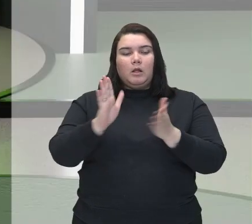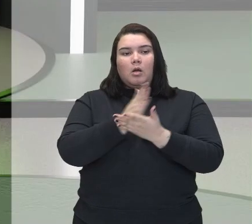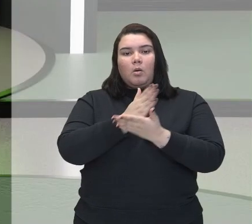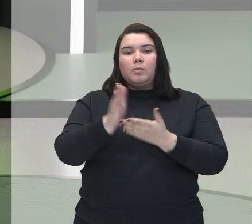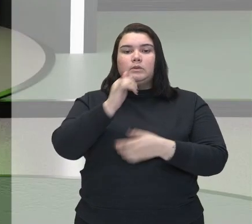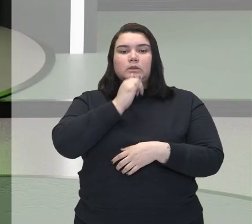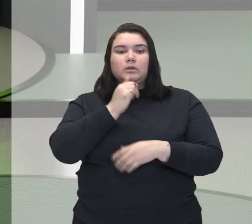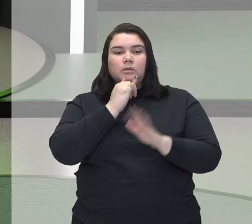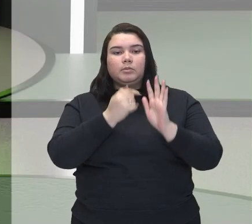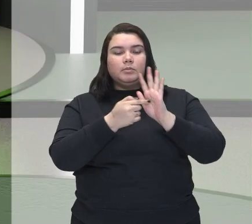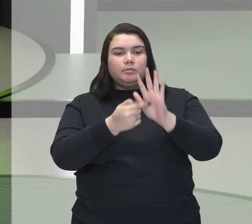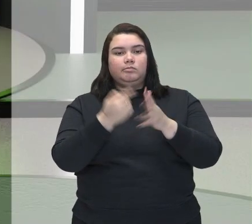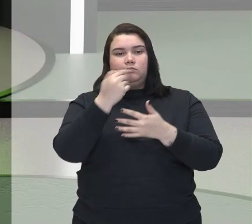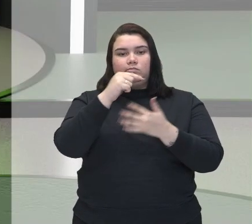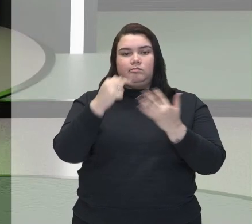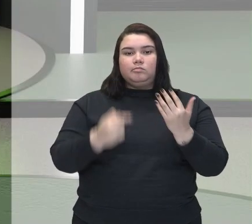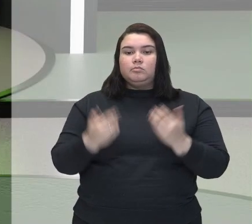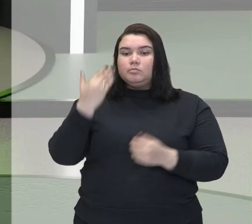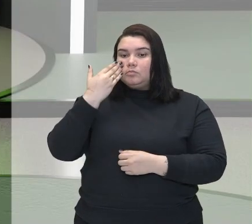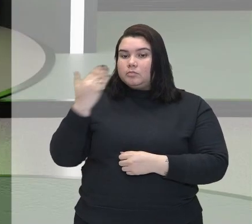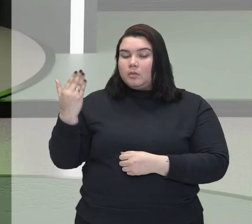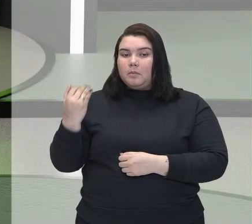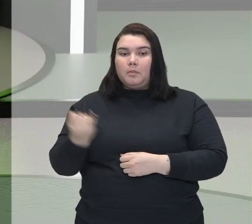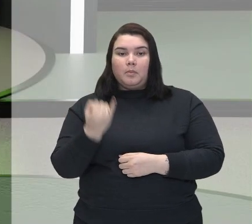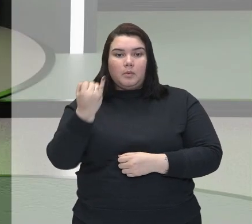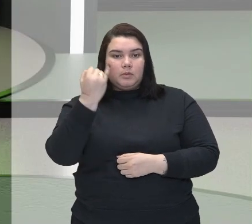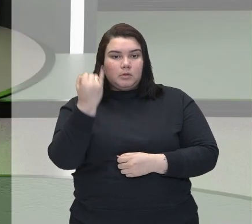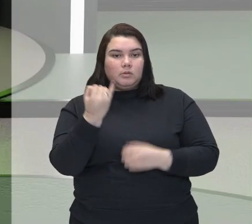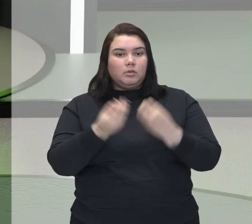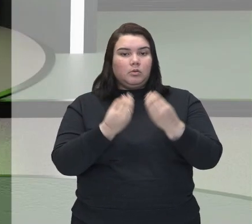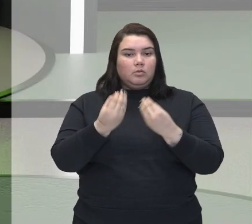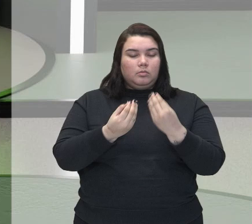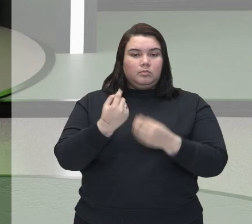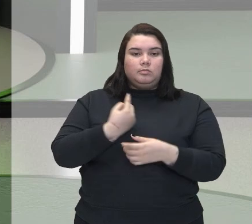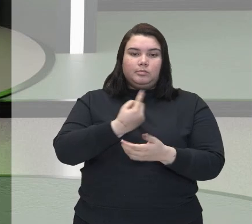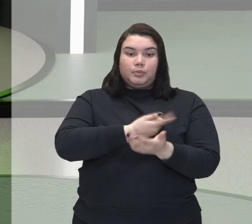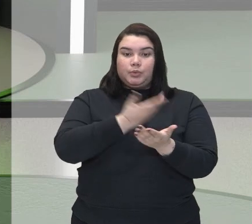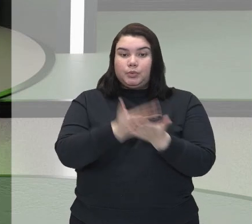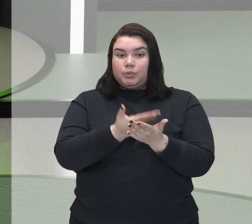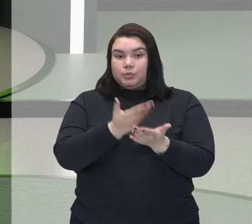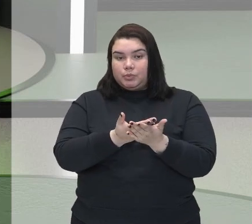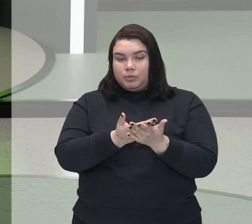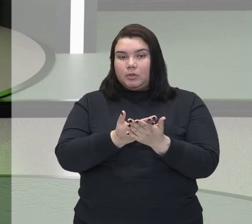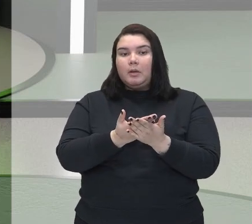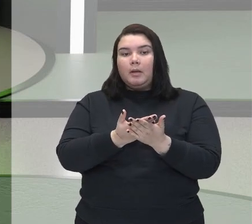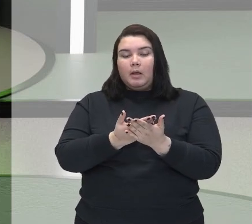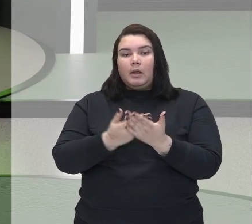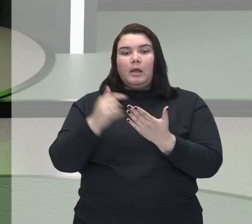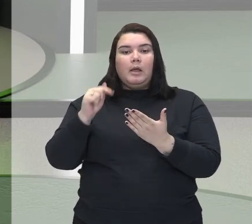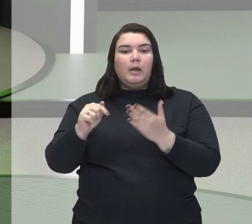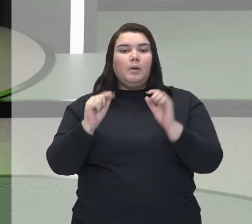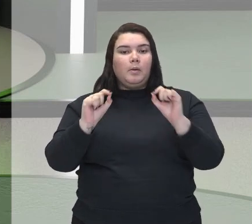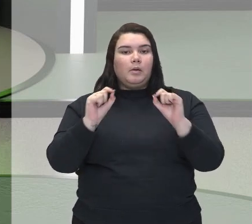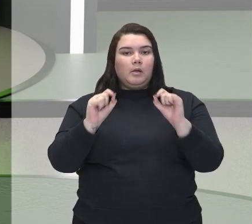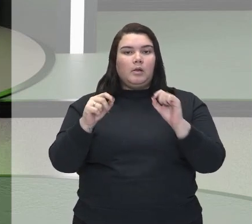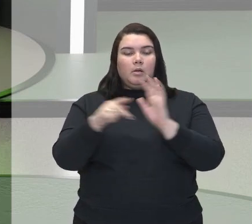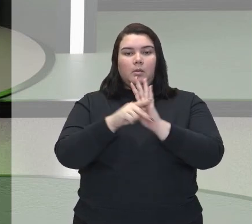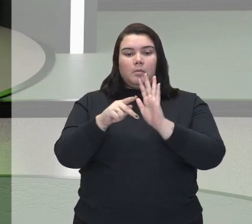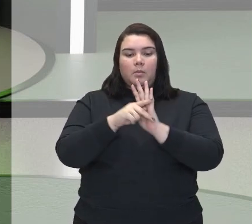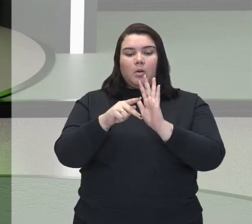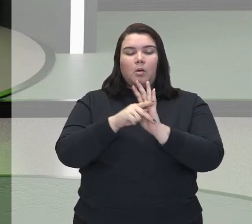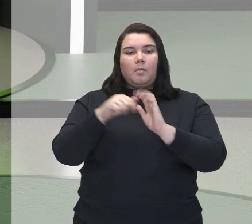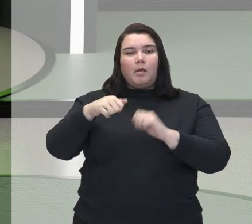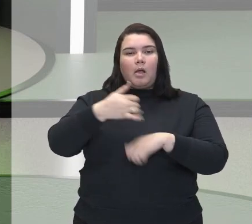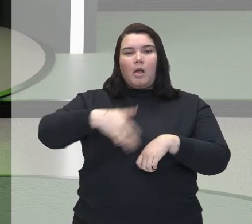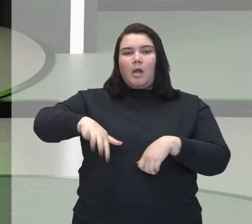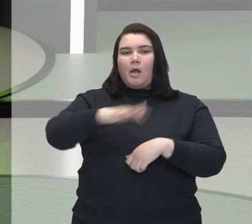exemplos de substâncias, né? A importância aqui da gente estudar a isomeria óptica, principalmente na indústria farmacêutica.